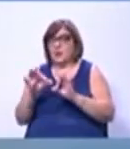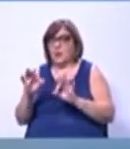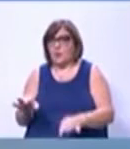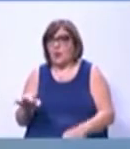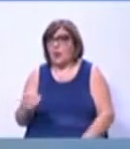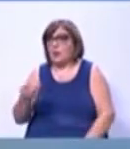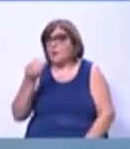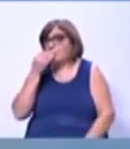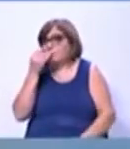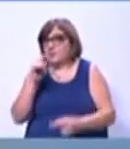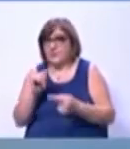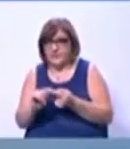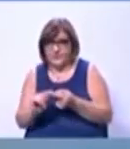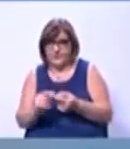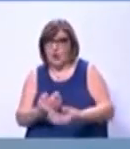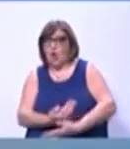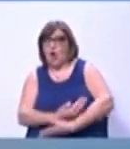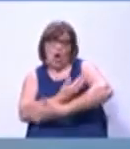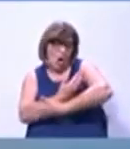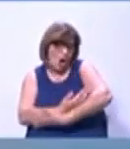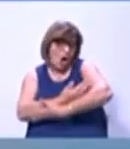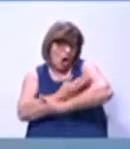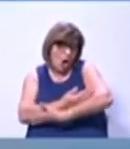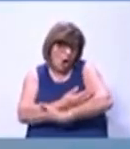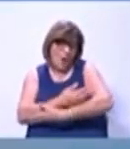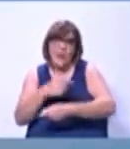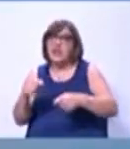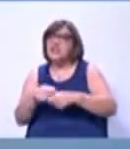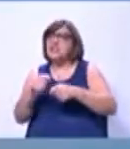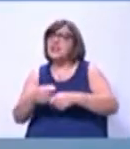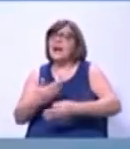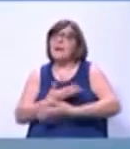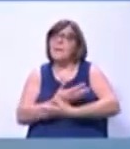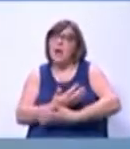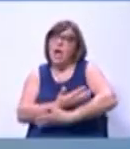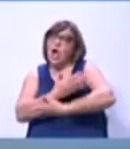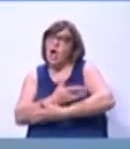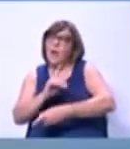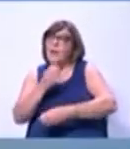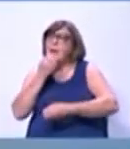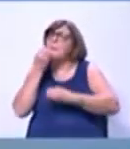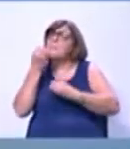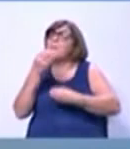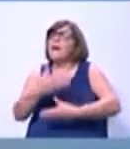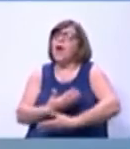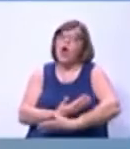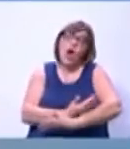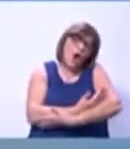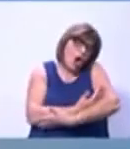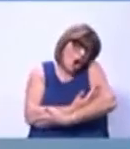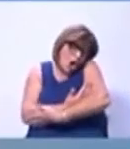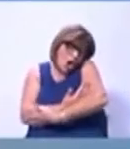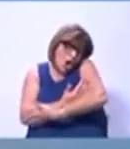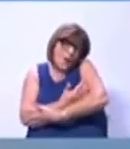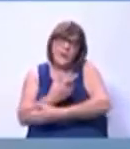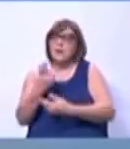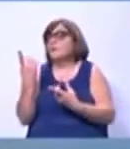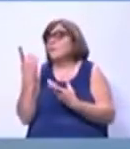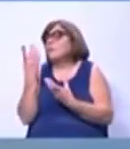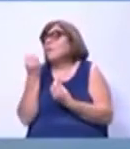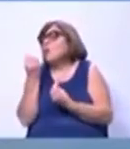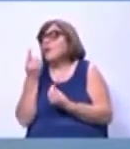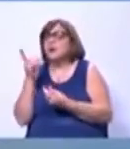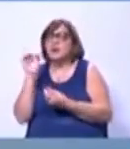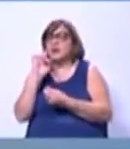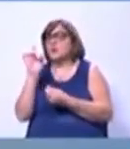seja de alimentação, seja de colo, que não estraga os bebês agora, eles não perdem a validade, por isso muito colo é muito estou importante. Estou a adorar, doutora,